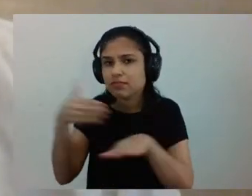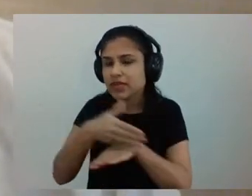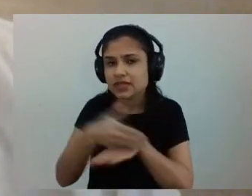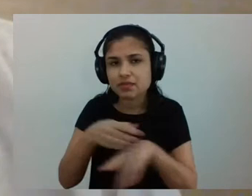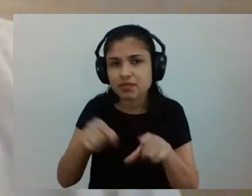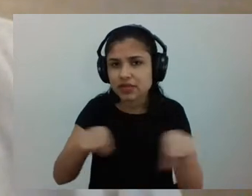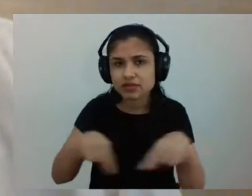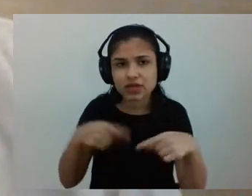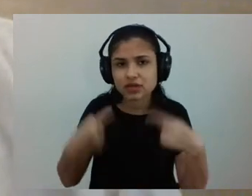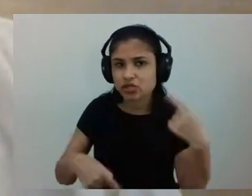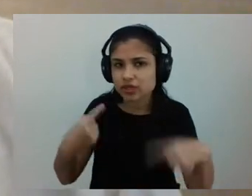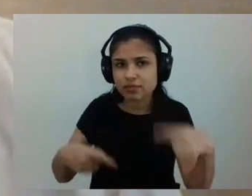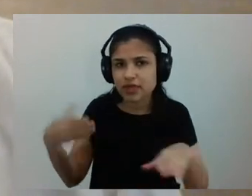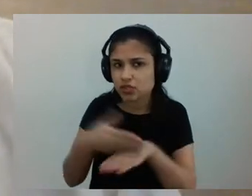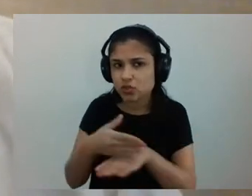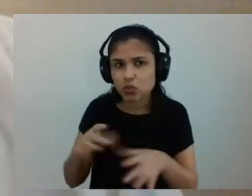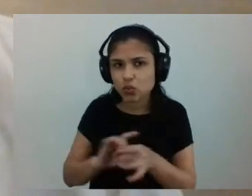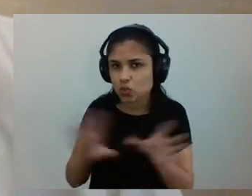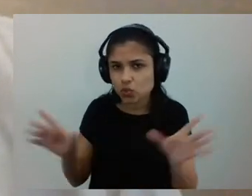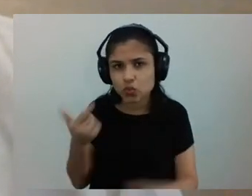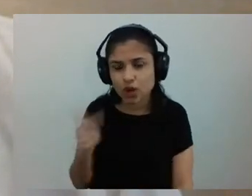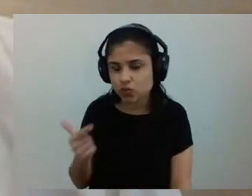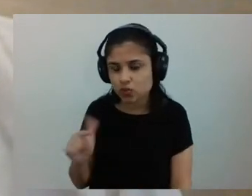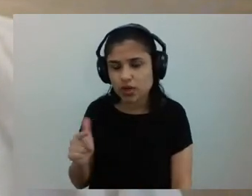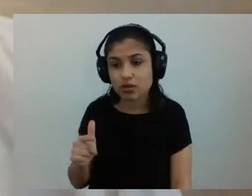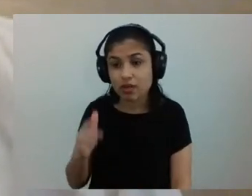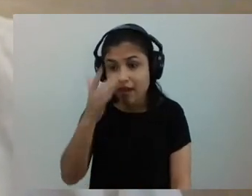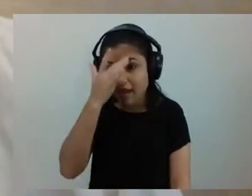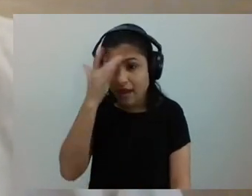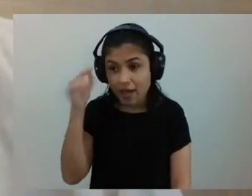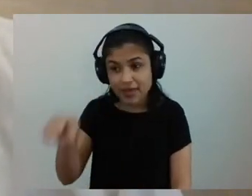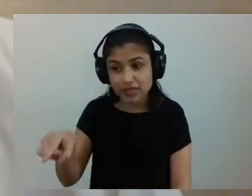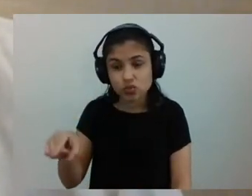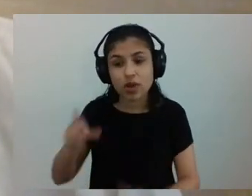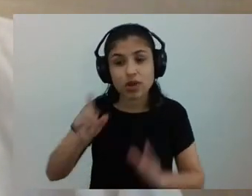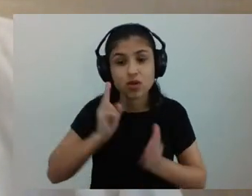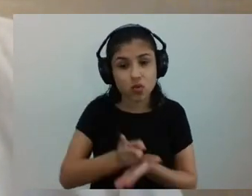debate. A pessoa ainda não se retirou da sala.